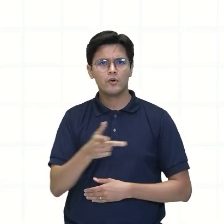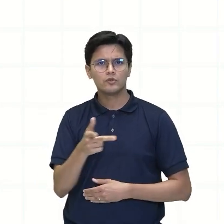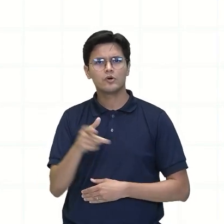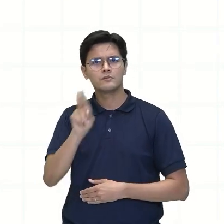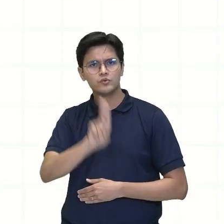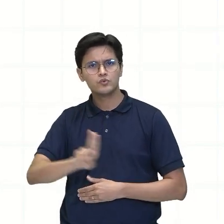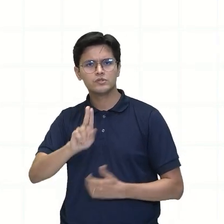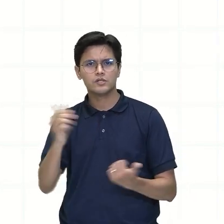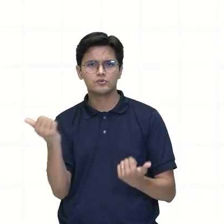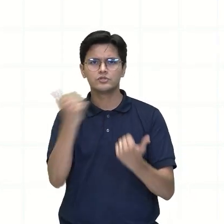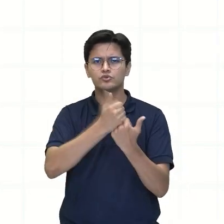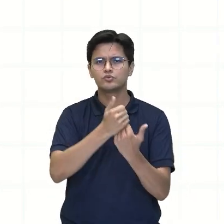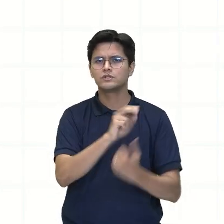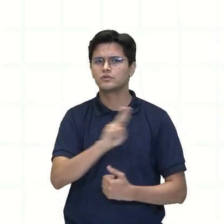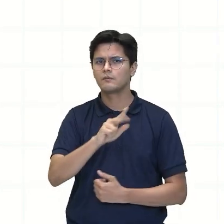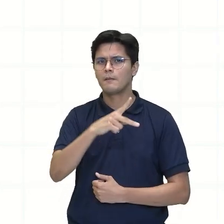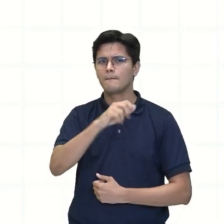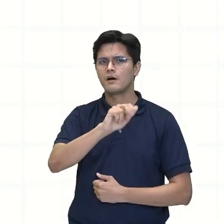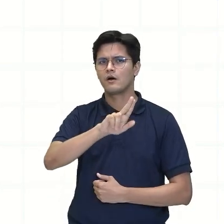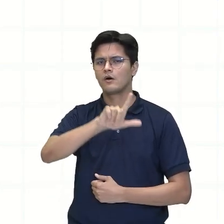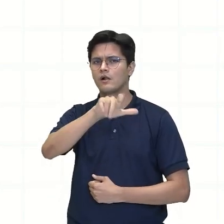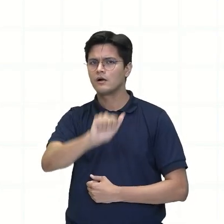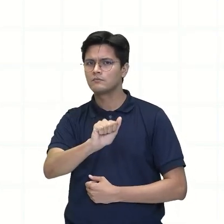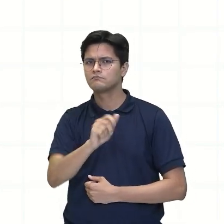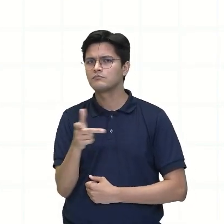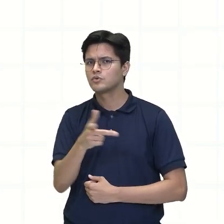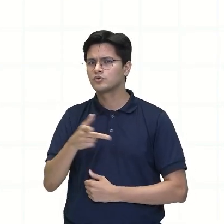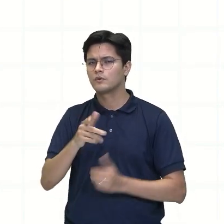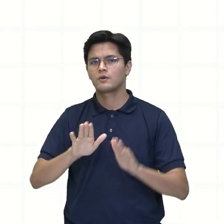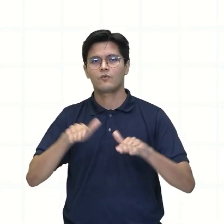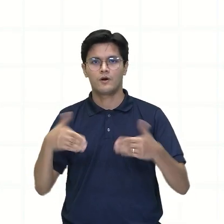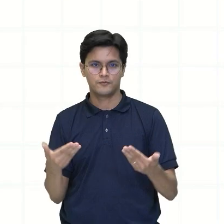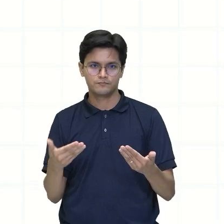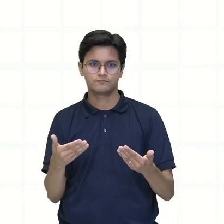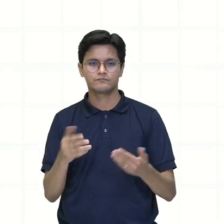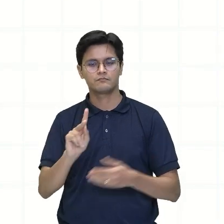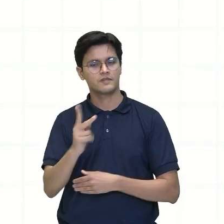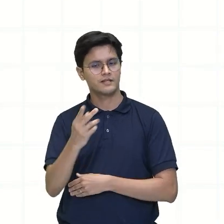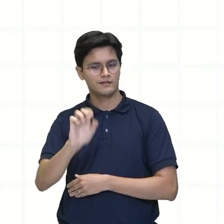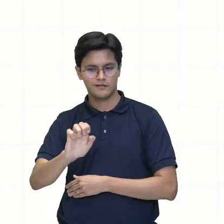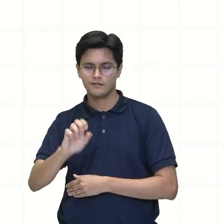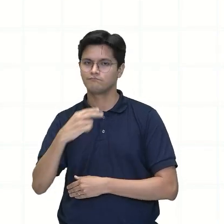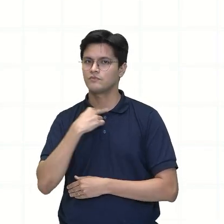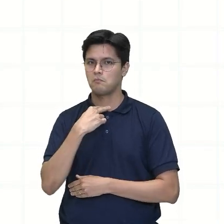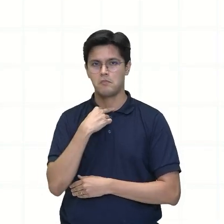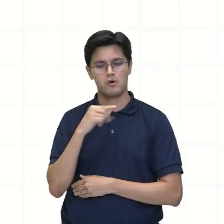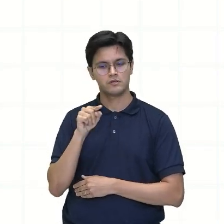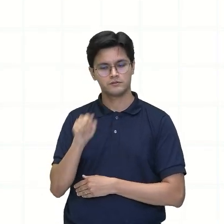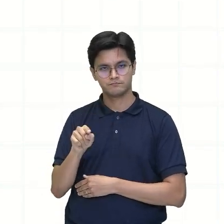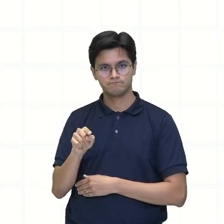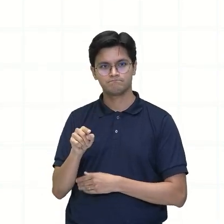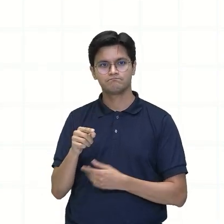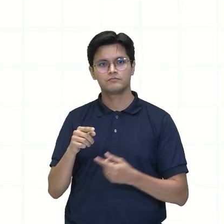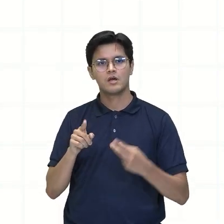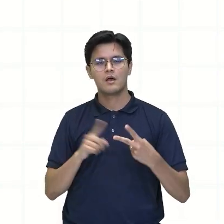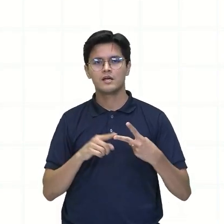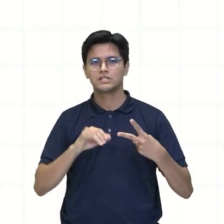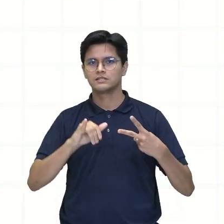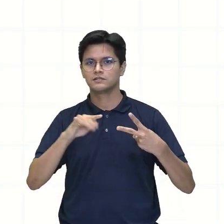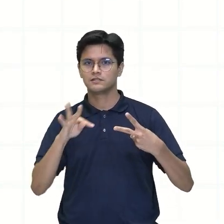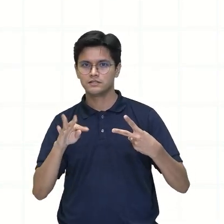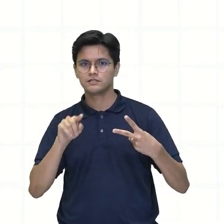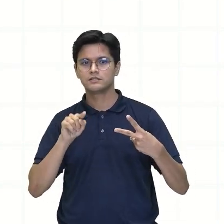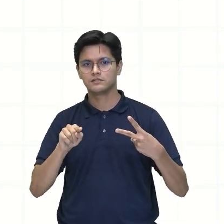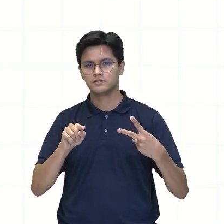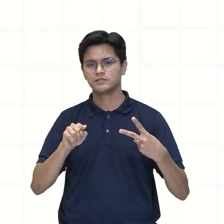para substituir ela? He é ele, não pode. It não uso para pessoas. O we é nós.